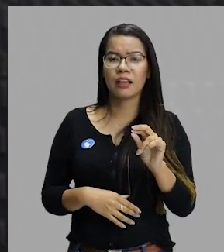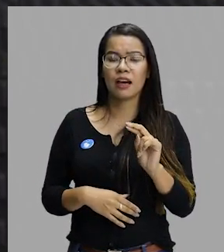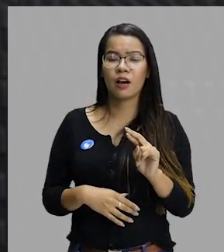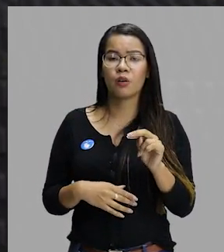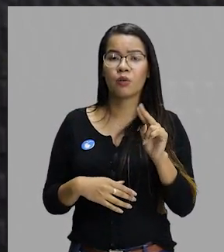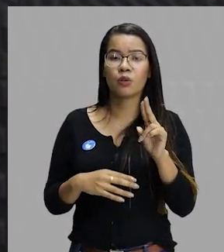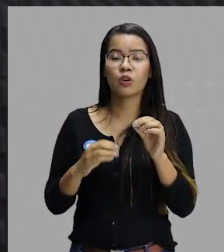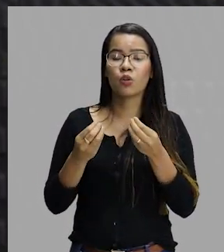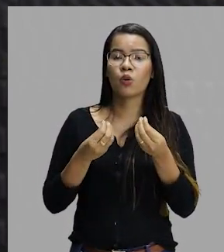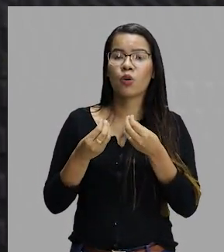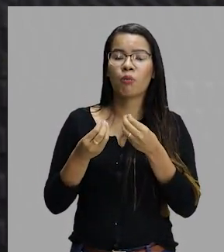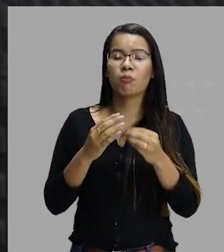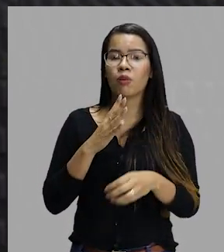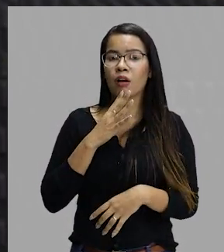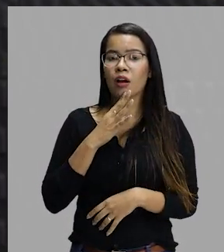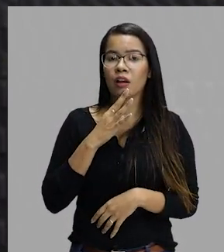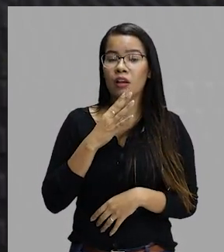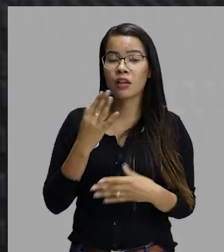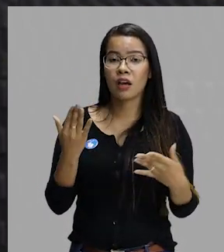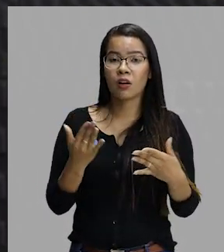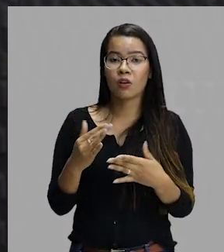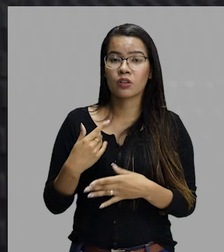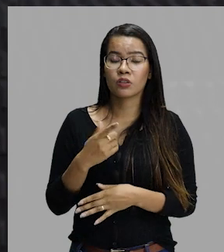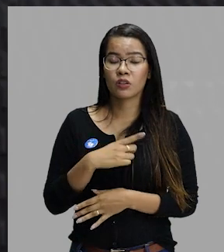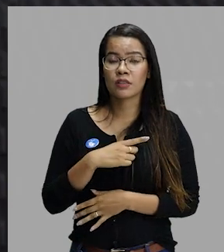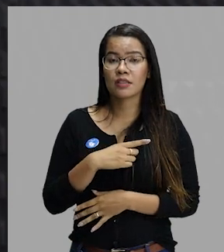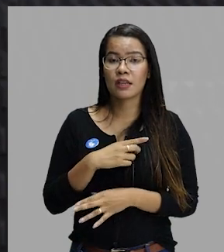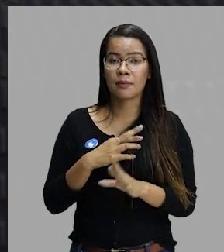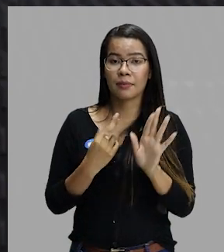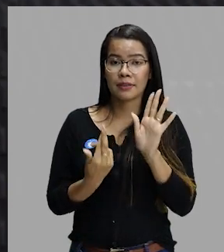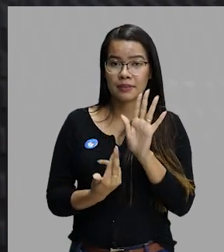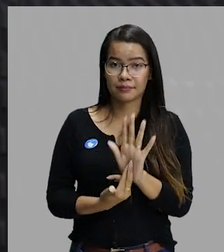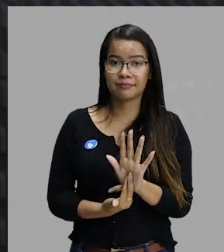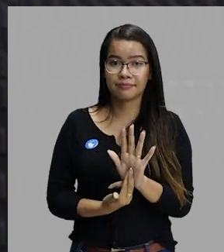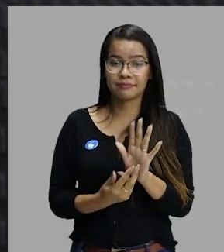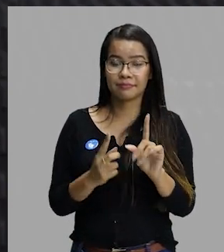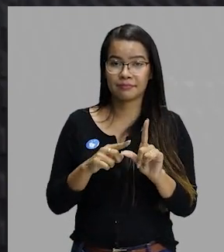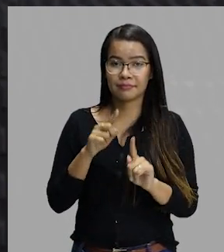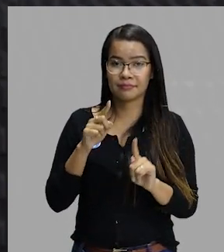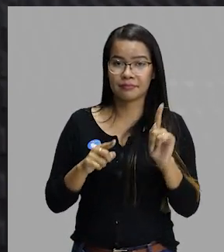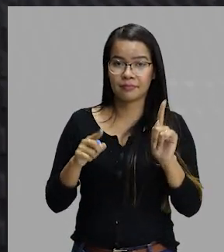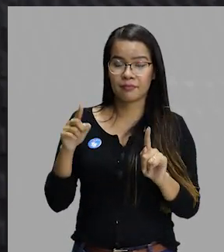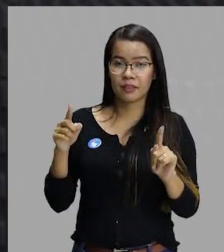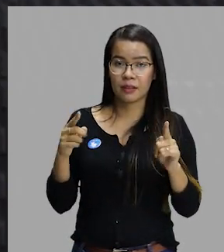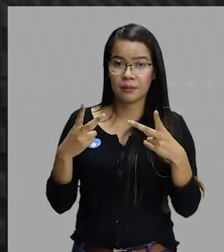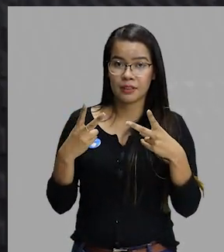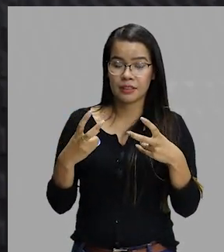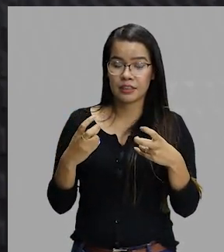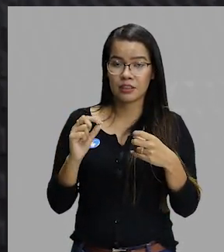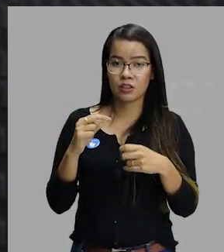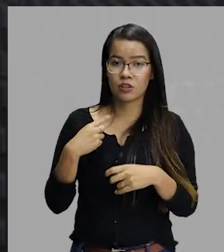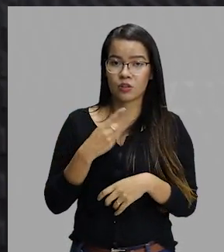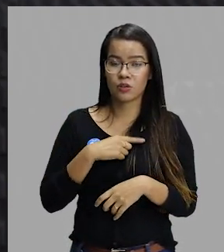reconhecer. Tá? Uma das coisas que a gente vai fazer agora é representar graficamente. Veja que nós já falamos isso em